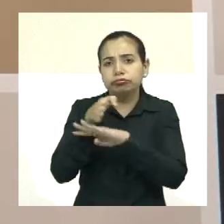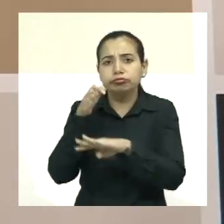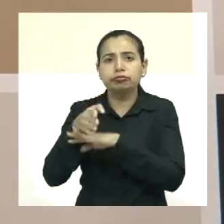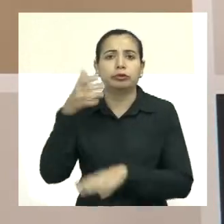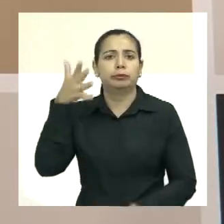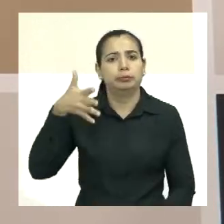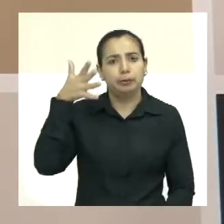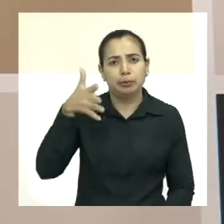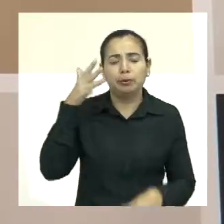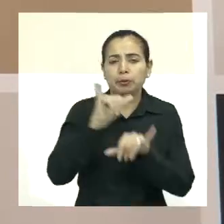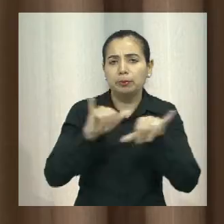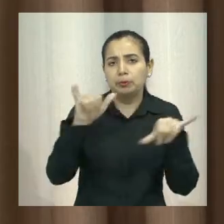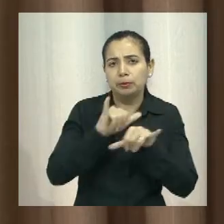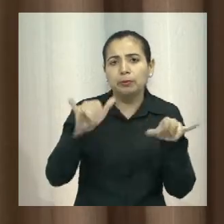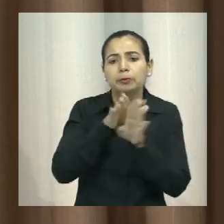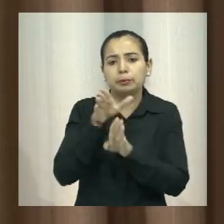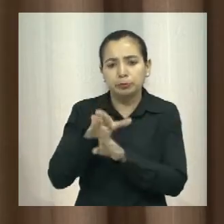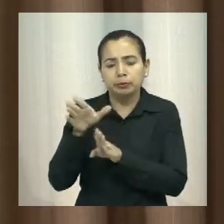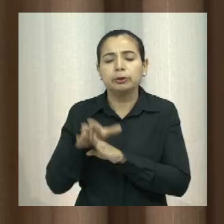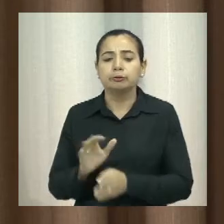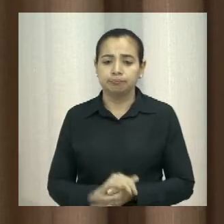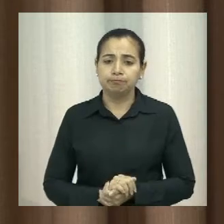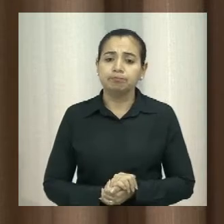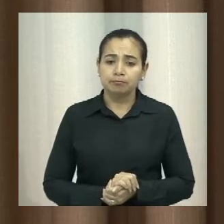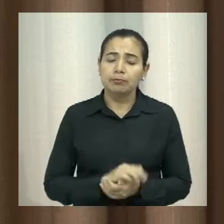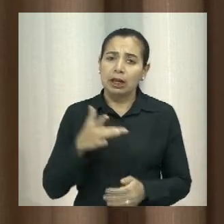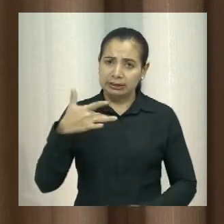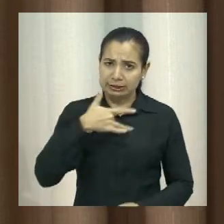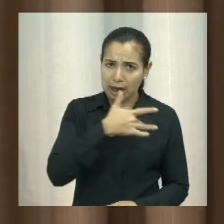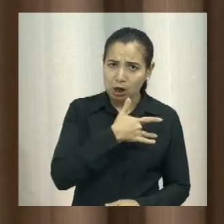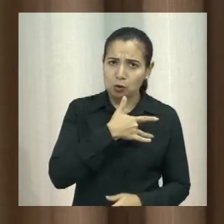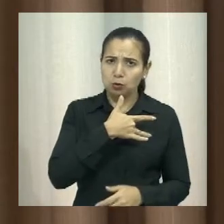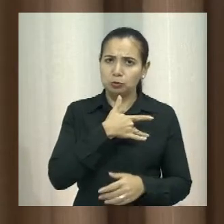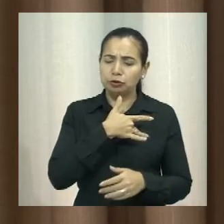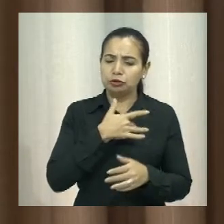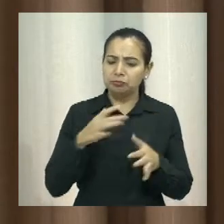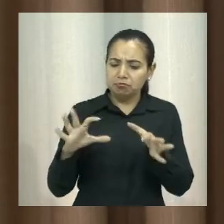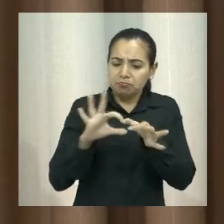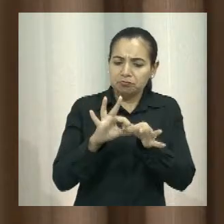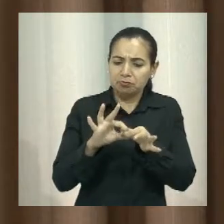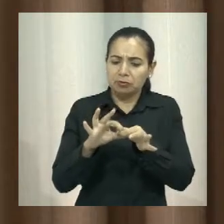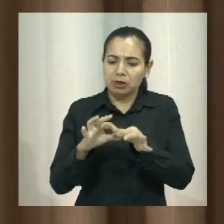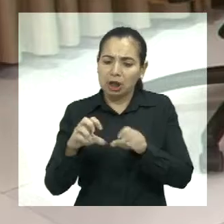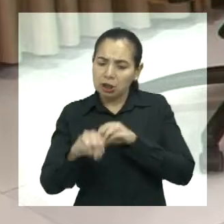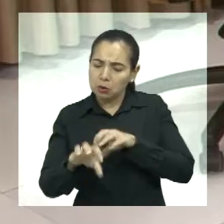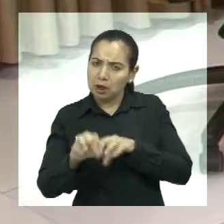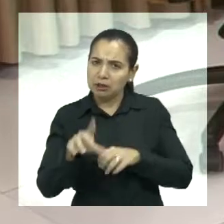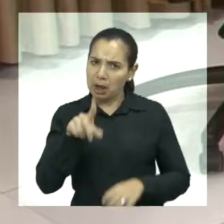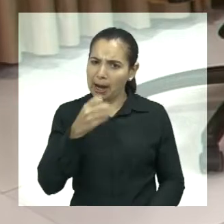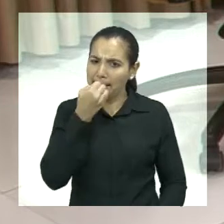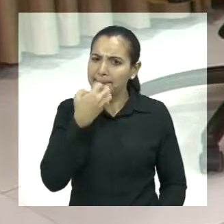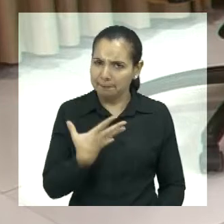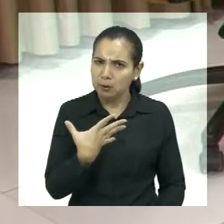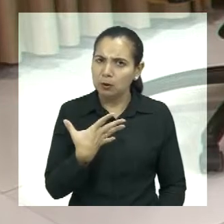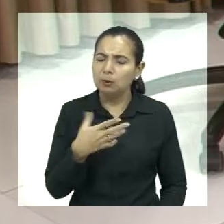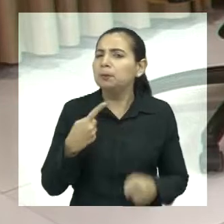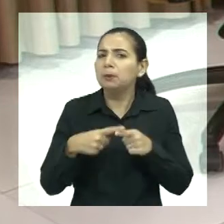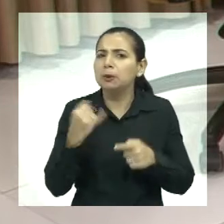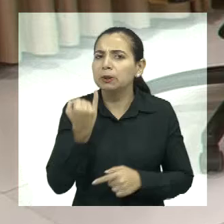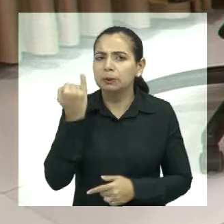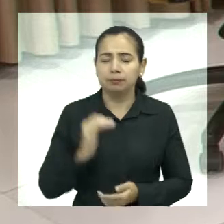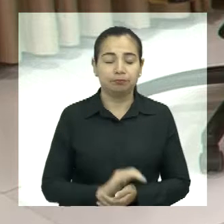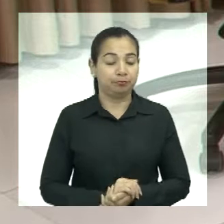oportunidade que é bem-vindo. Se aproveita, sim, né? Sim. Saúde e educação é um casamento bom, né, doutor? Sim. Por que é importante?